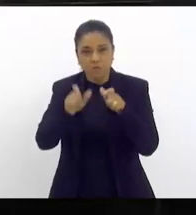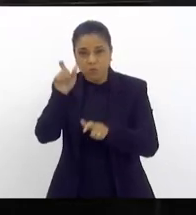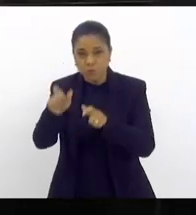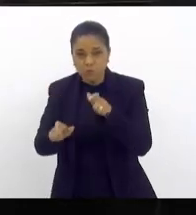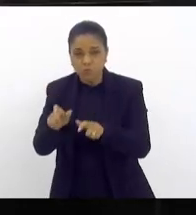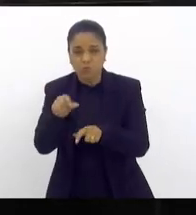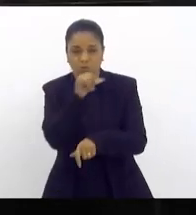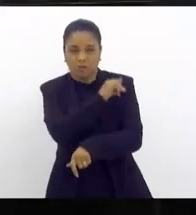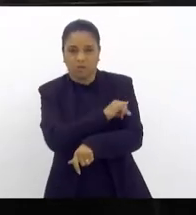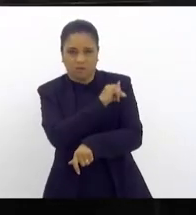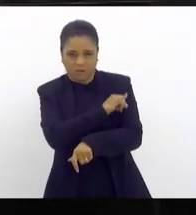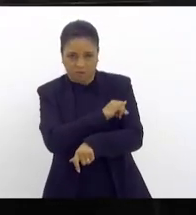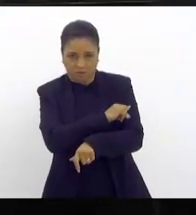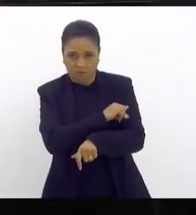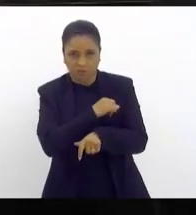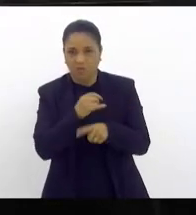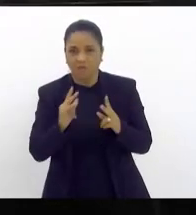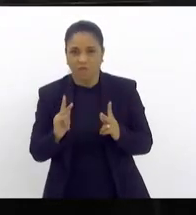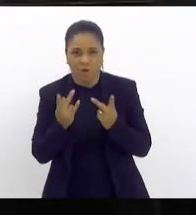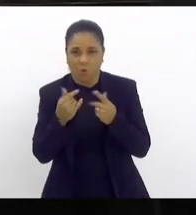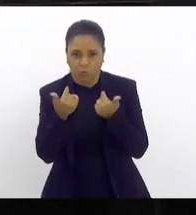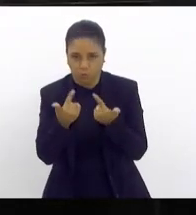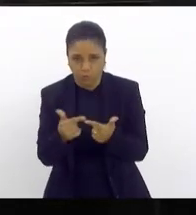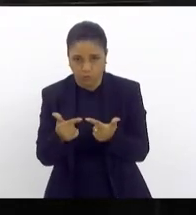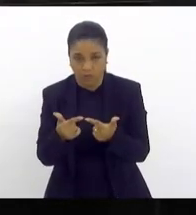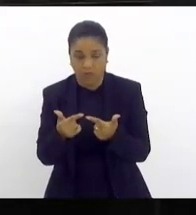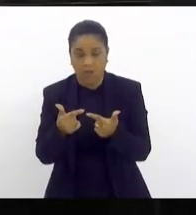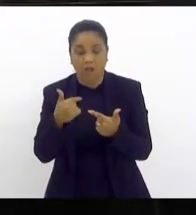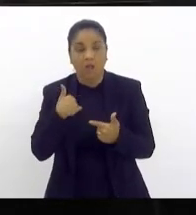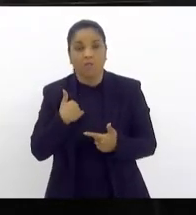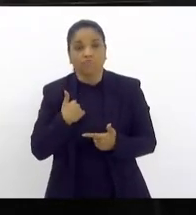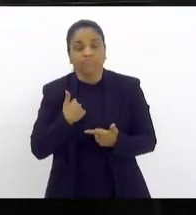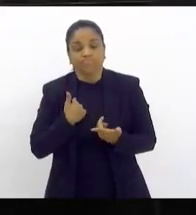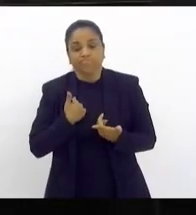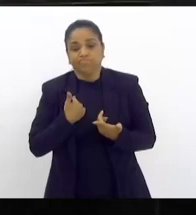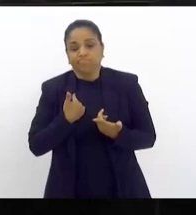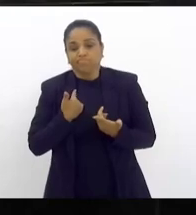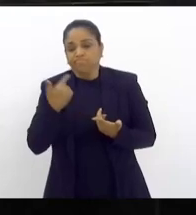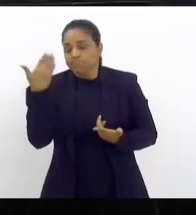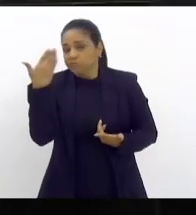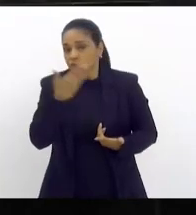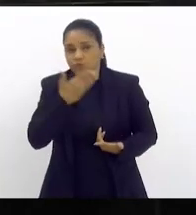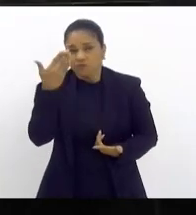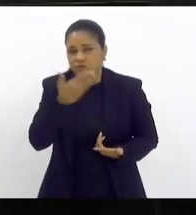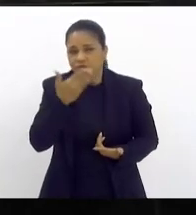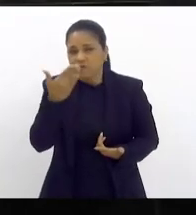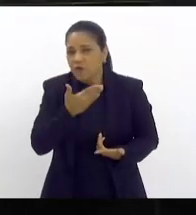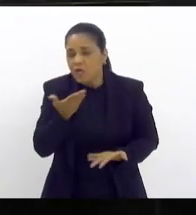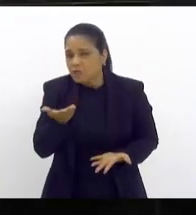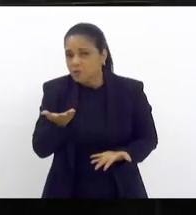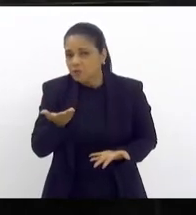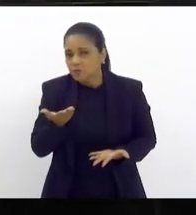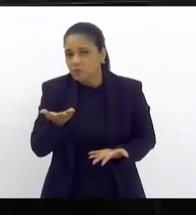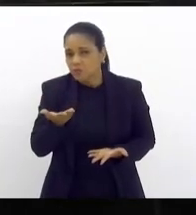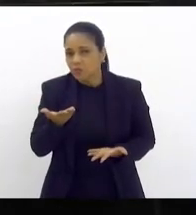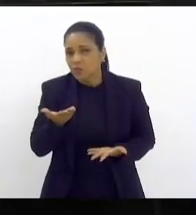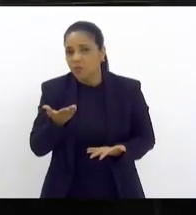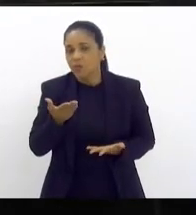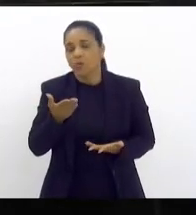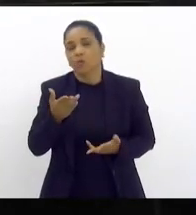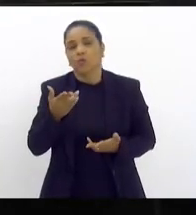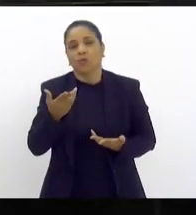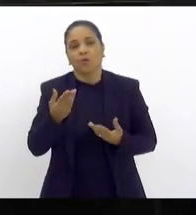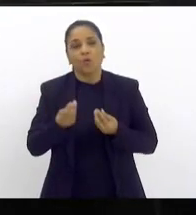qualquer outra opção e não a não ser que usemos